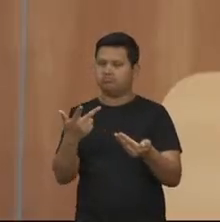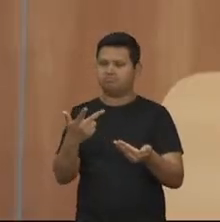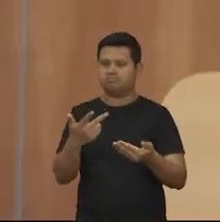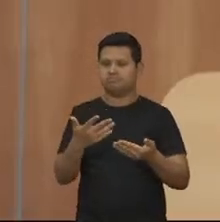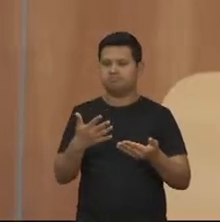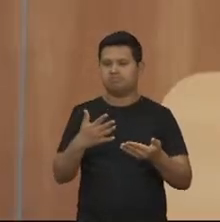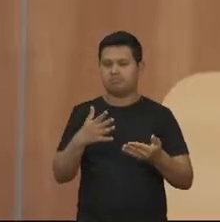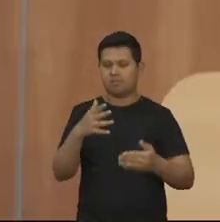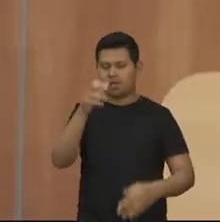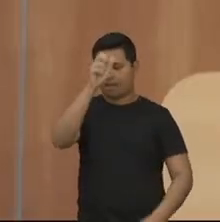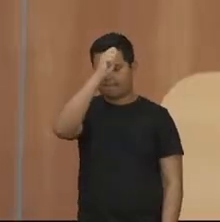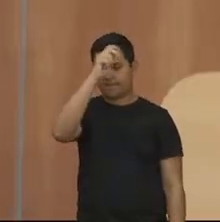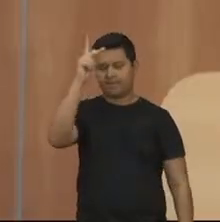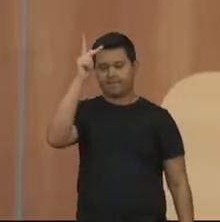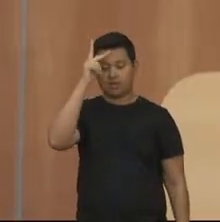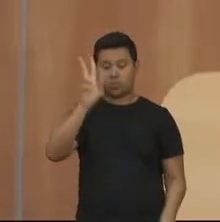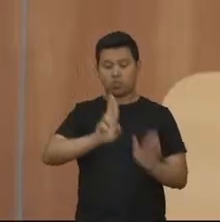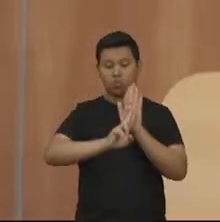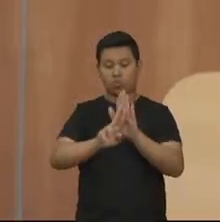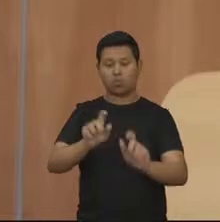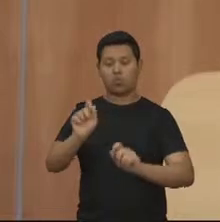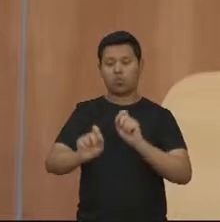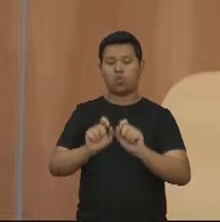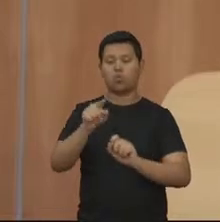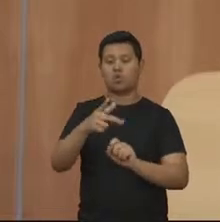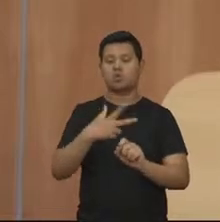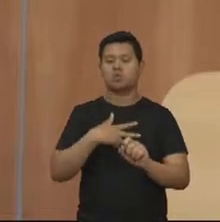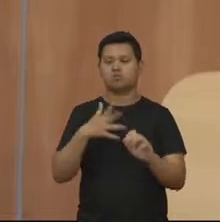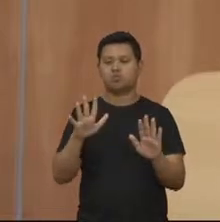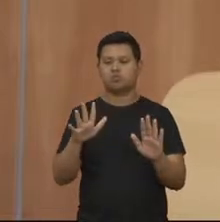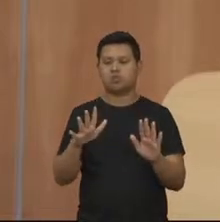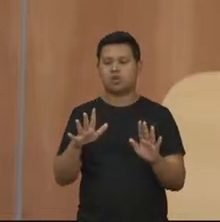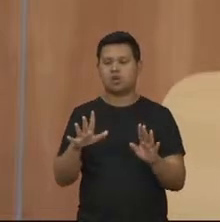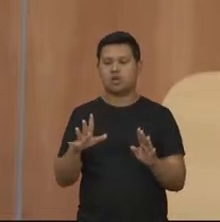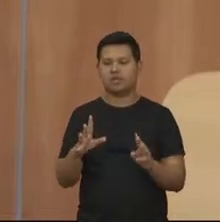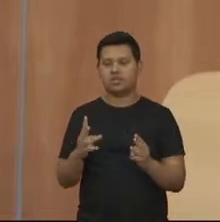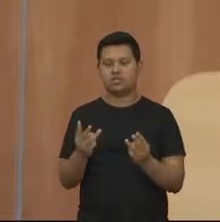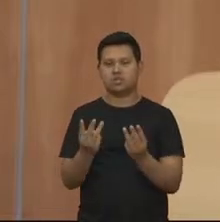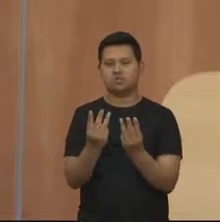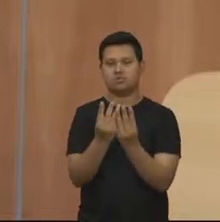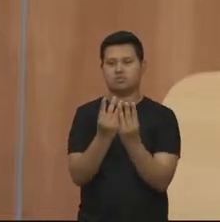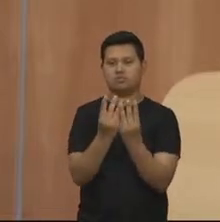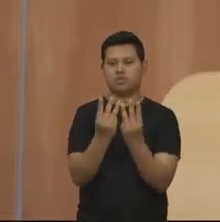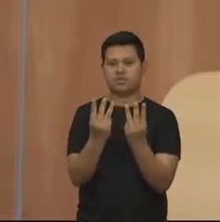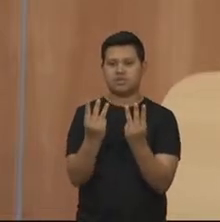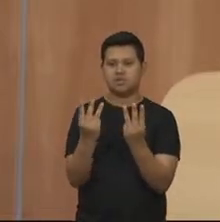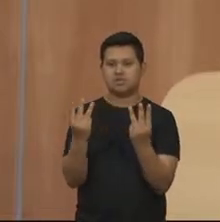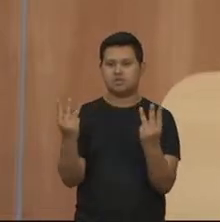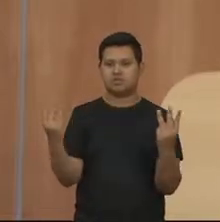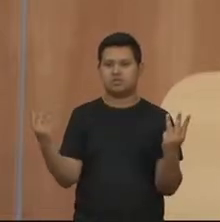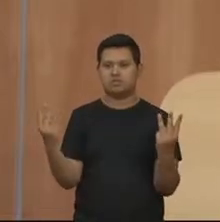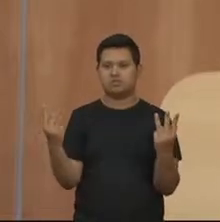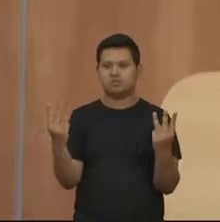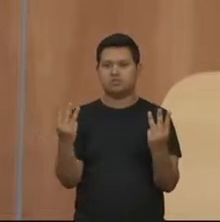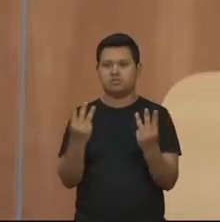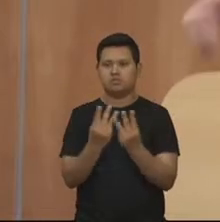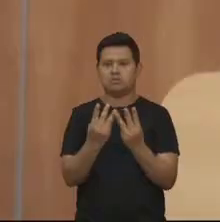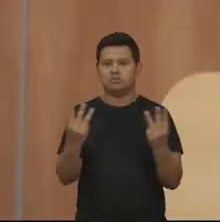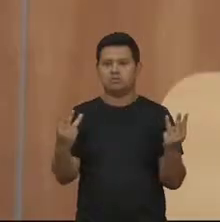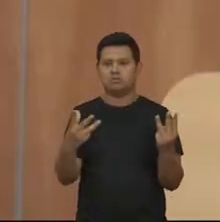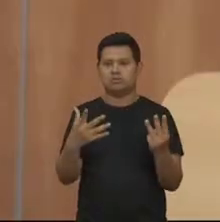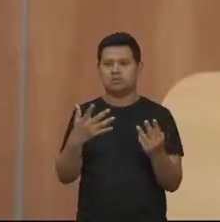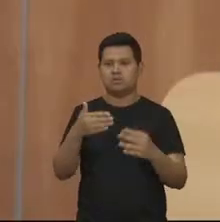A prefeitura, como resposta prática, colocou lá alguns cavaletes com o símbolo da prefeitura e fez uma mureta em volta ali